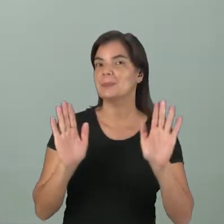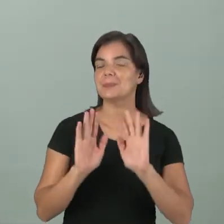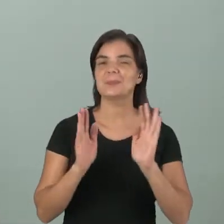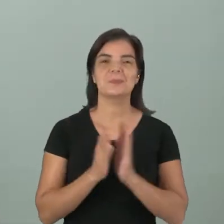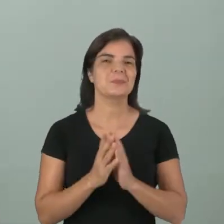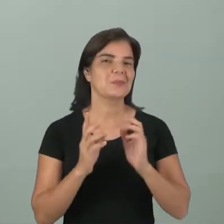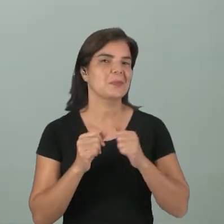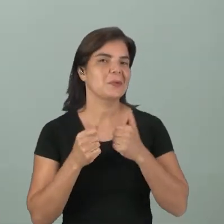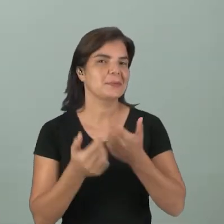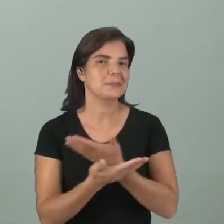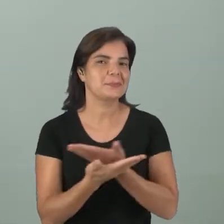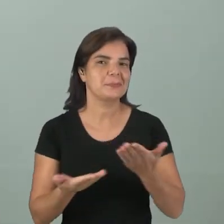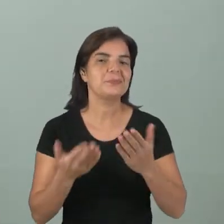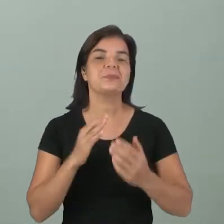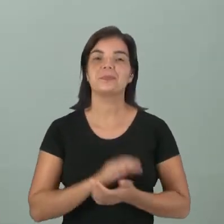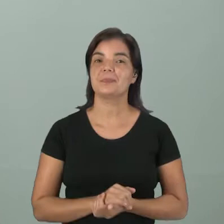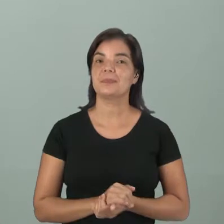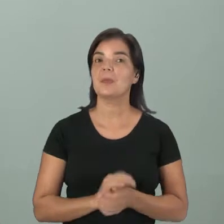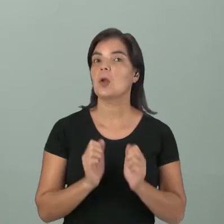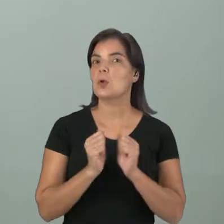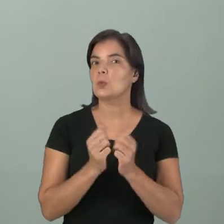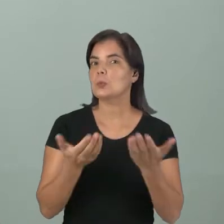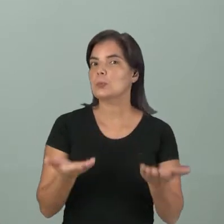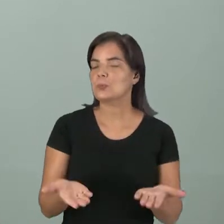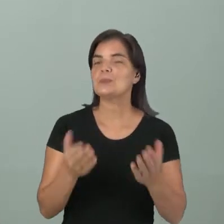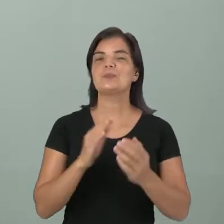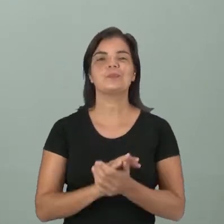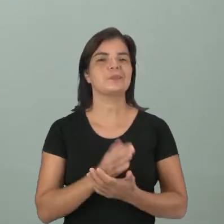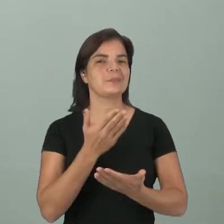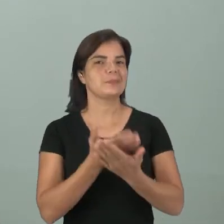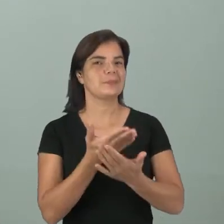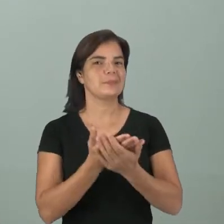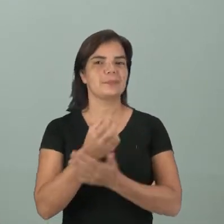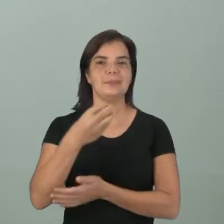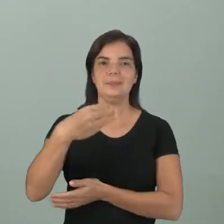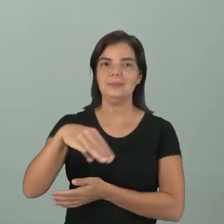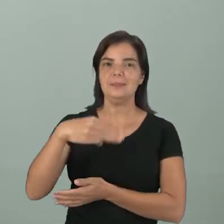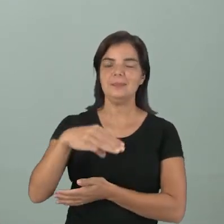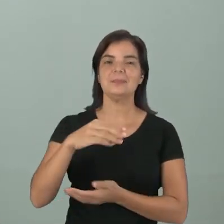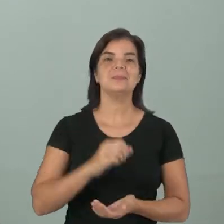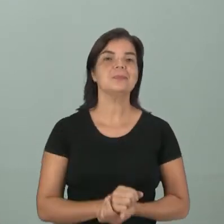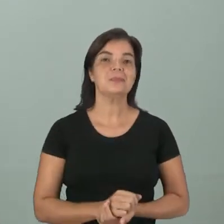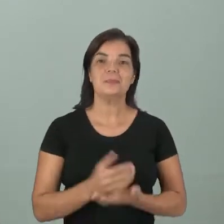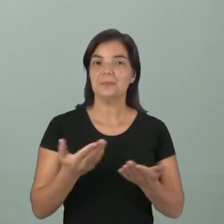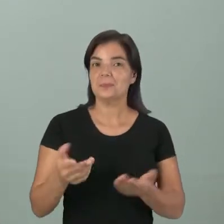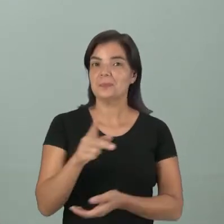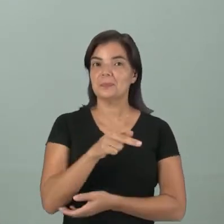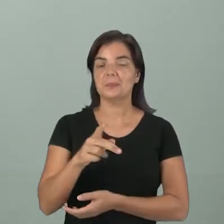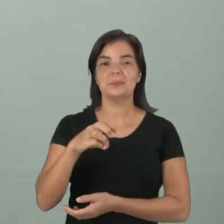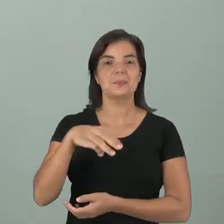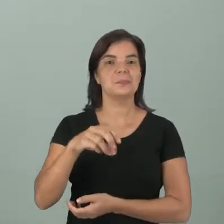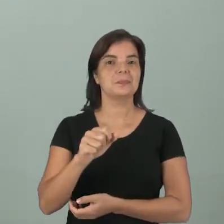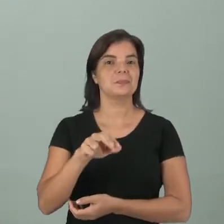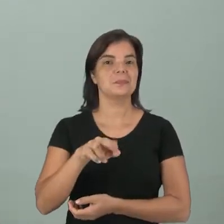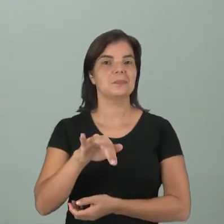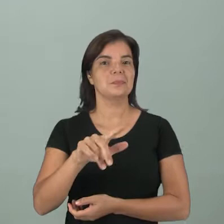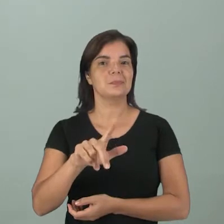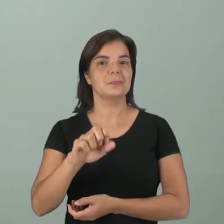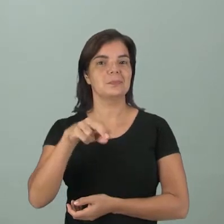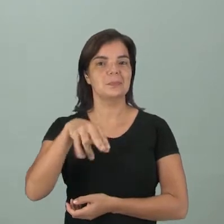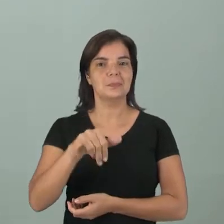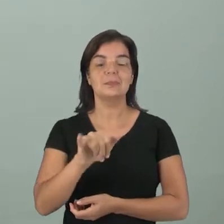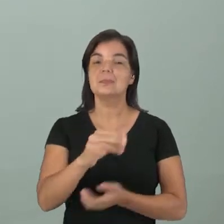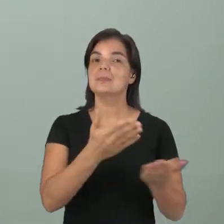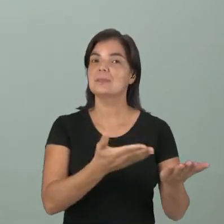Olá, turma! Tudo bem com vocês? Estamos aqui hoje juntos para mais uma aula de matemática. Isso mesmo! Sou a professora Marilane Moraes e eu